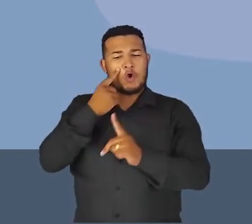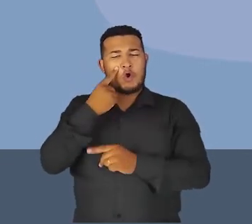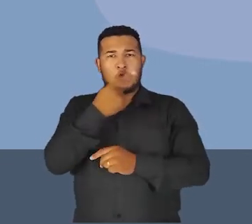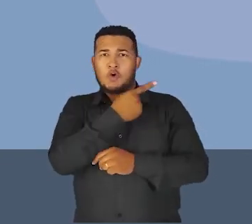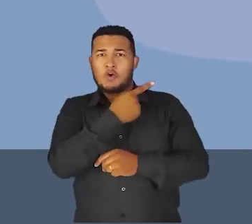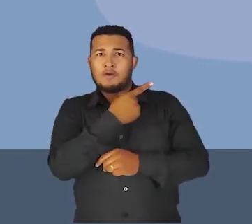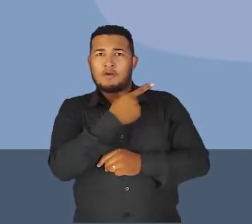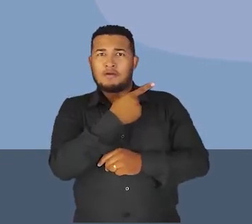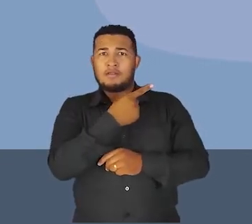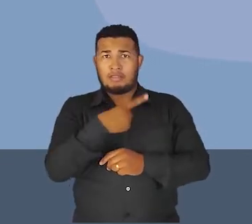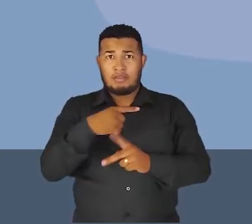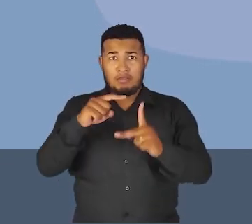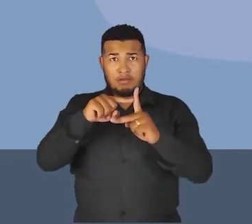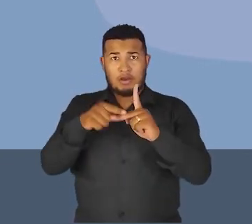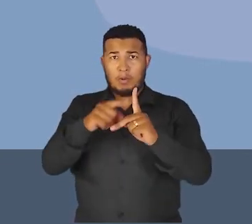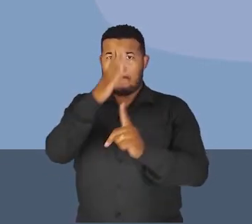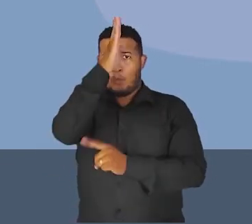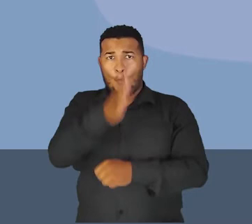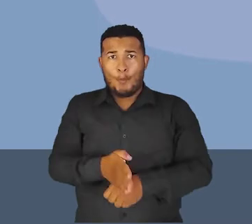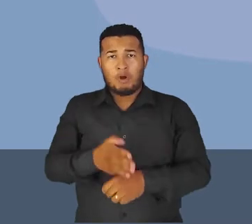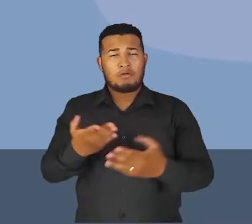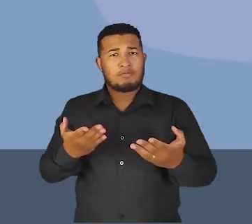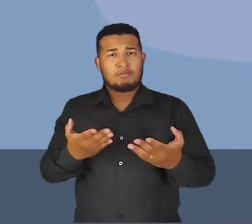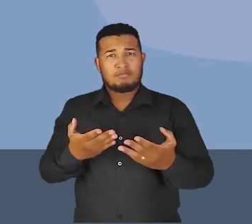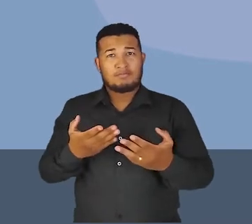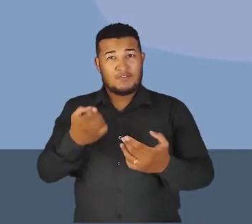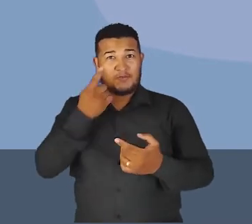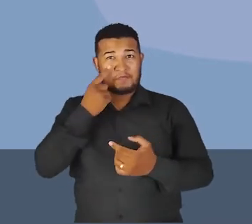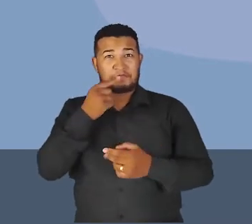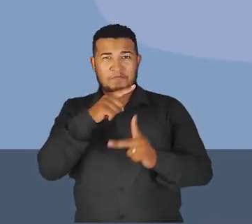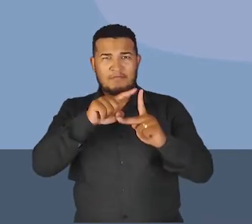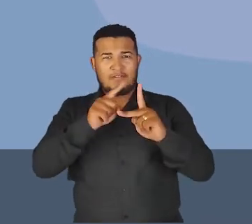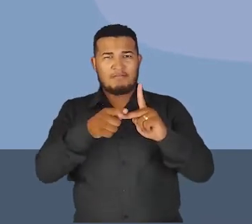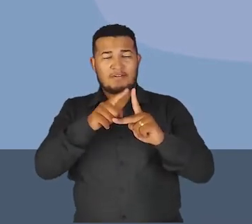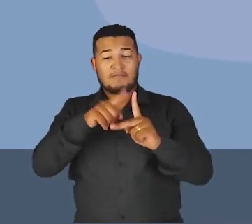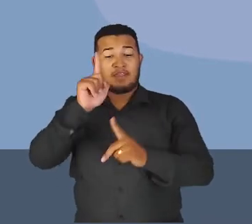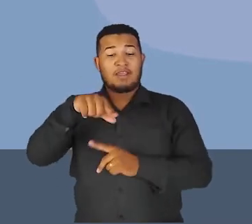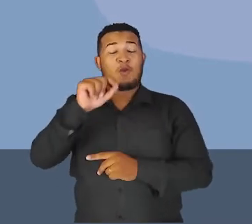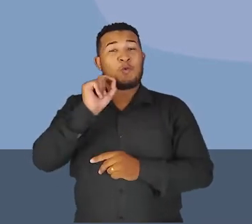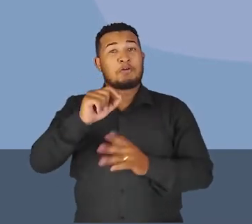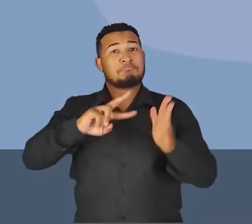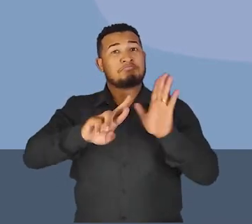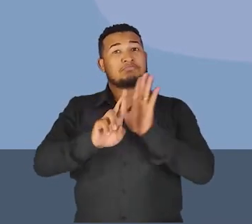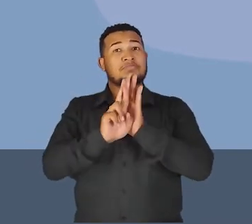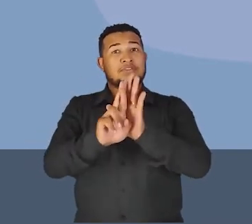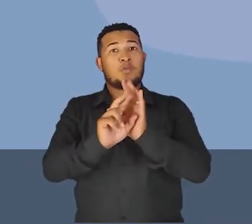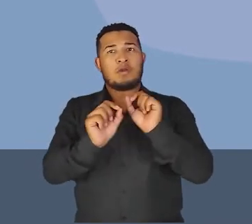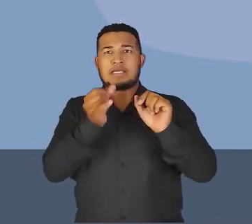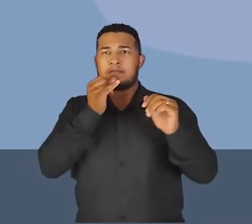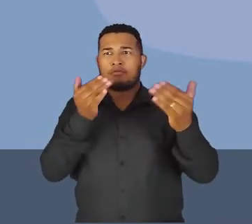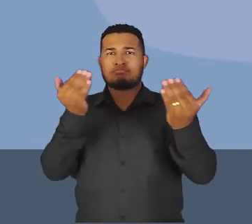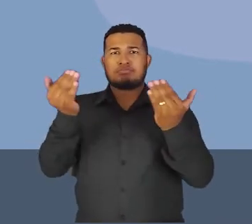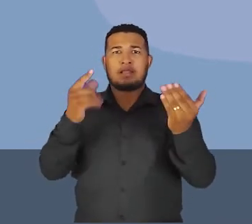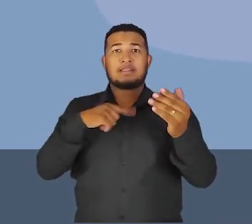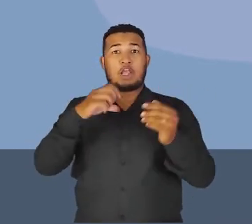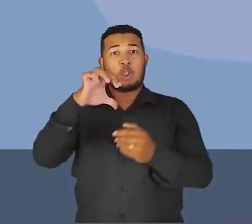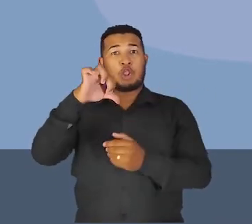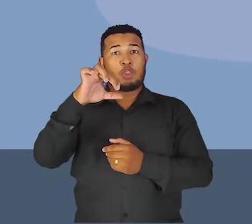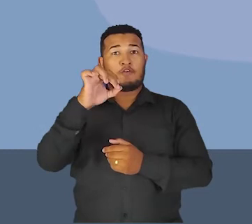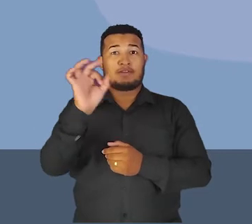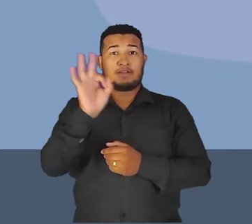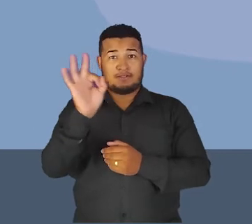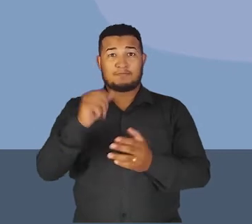presta atenção, tem um ângulo reto. Aquele ângulo reto equivale que entre o deslocamento e a força tem um ângulo de 90